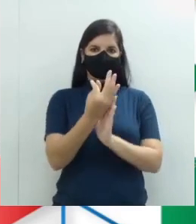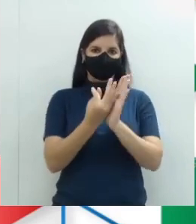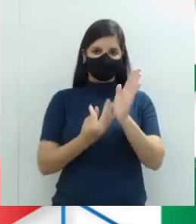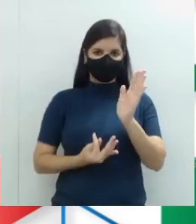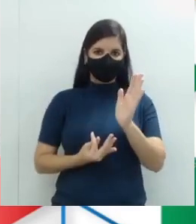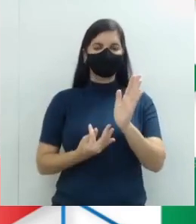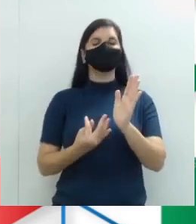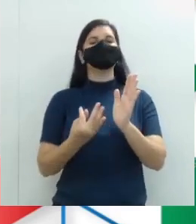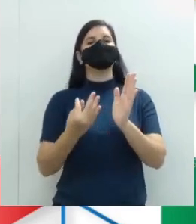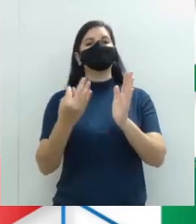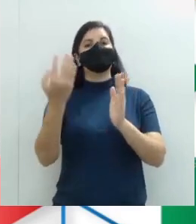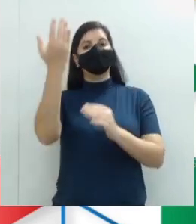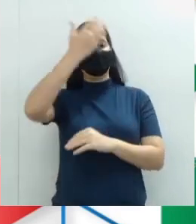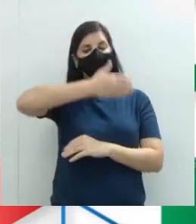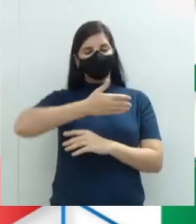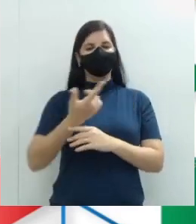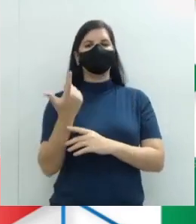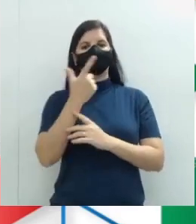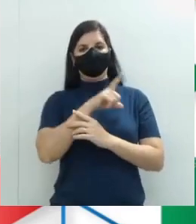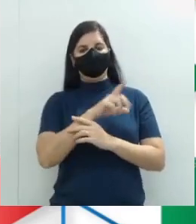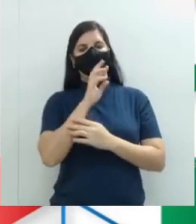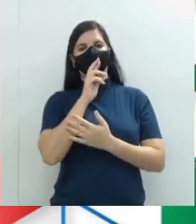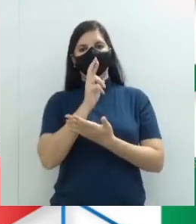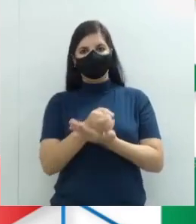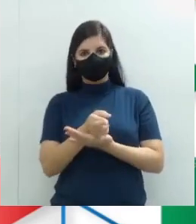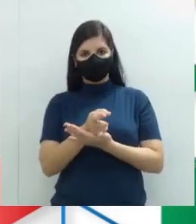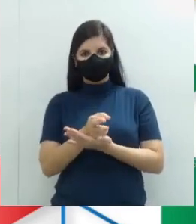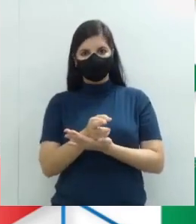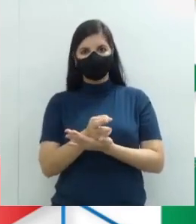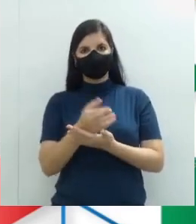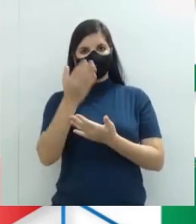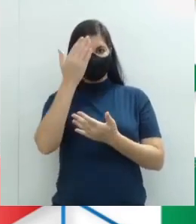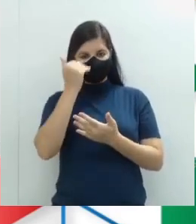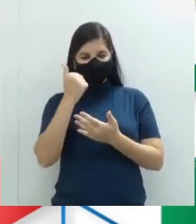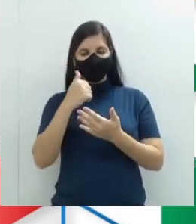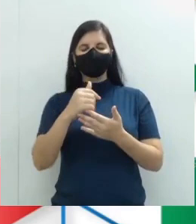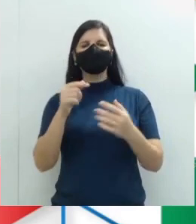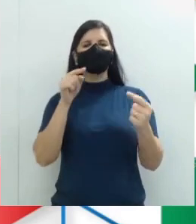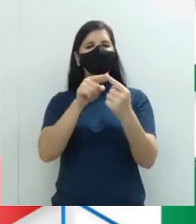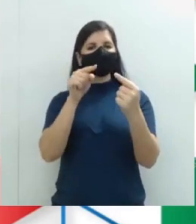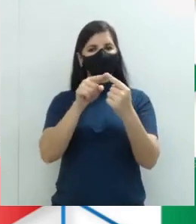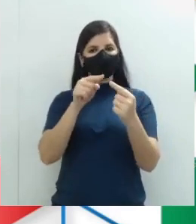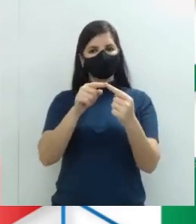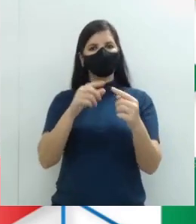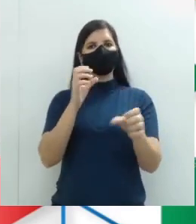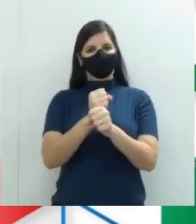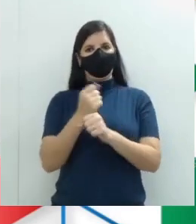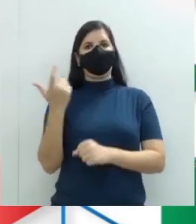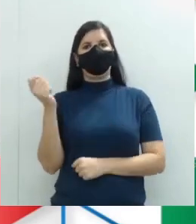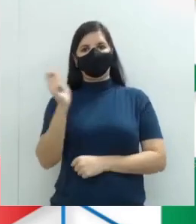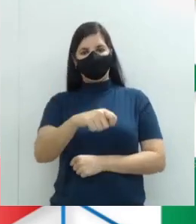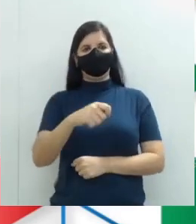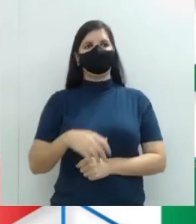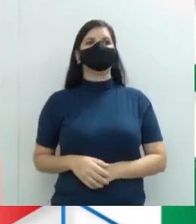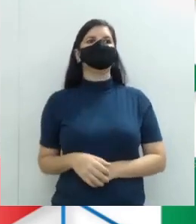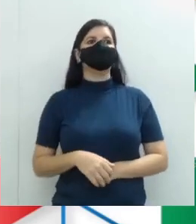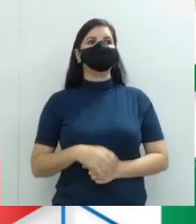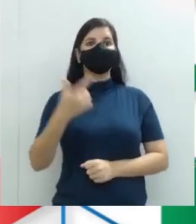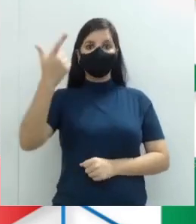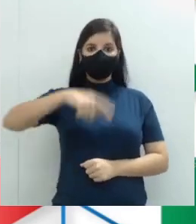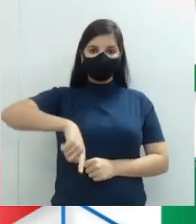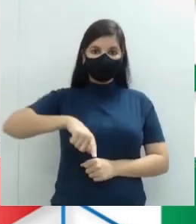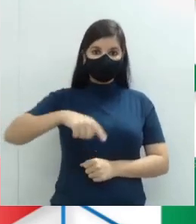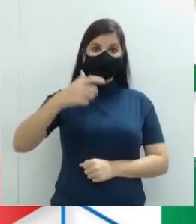vai mandar você fazer aquilo. E se você souber aquilo que ele está determinando, você calcula. Fechou? Quer saber